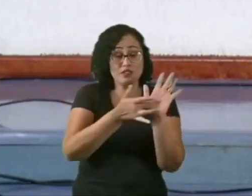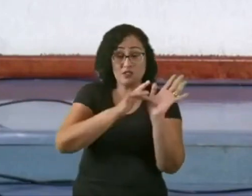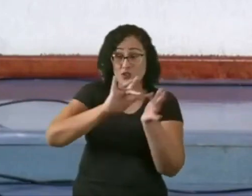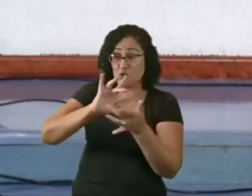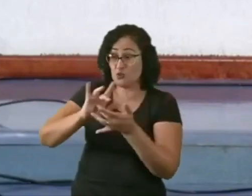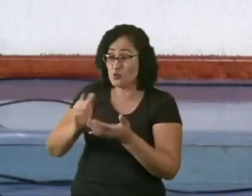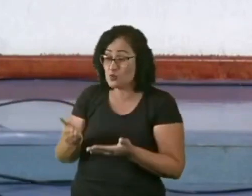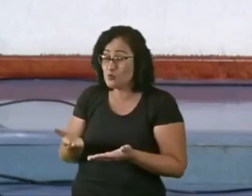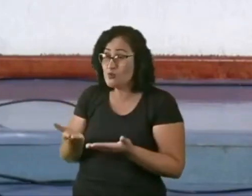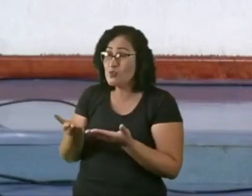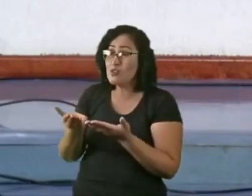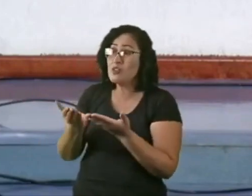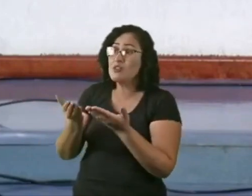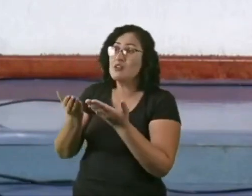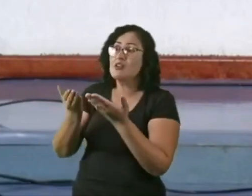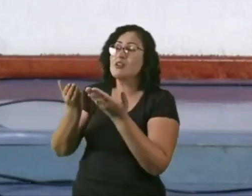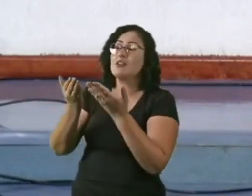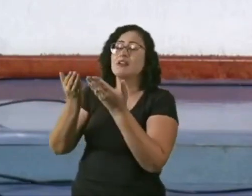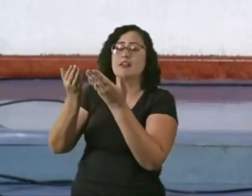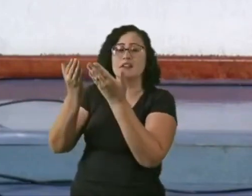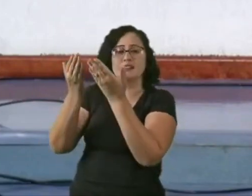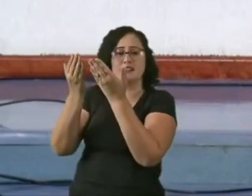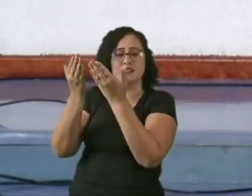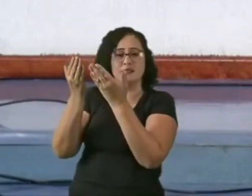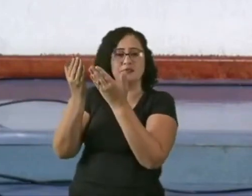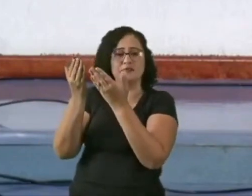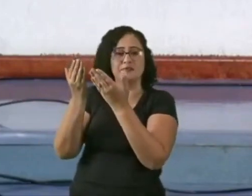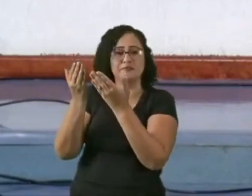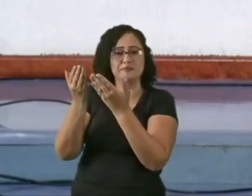Sabe? Que você possa